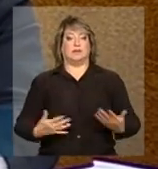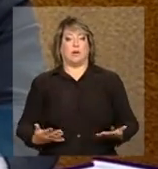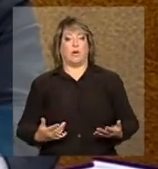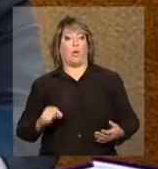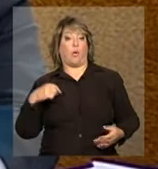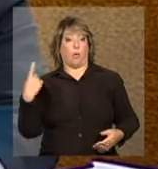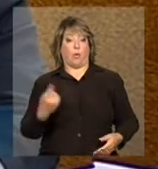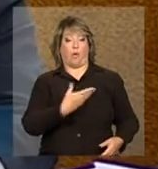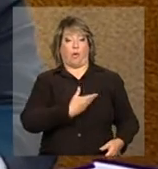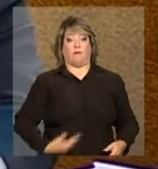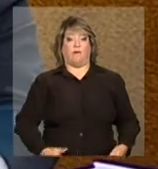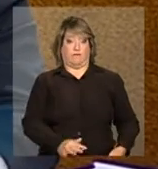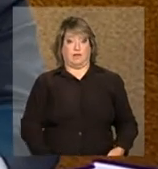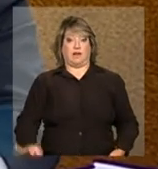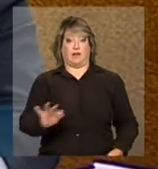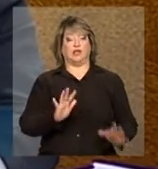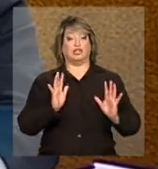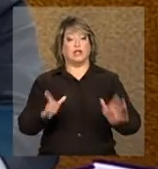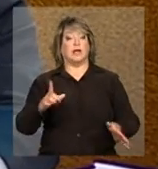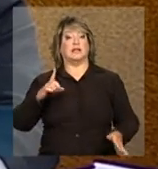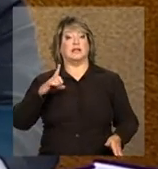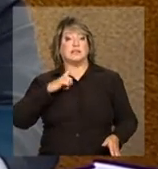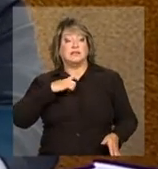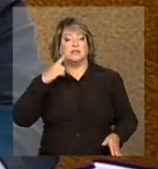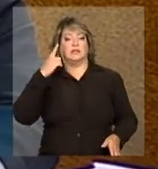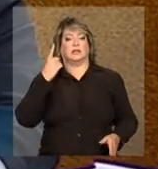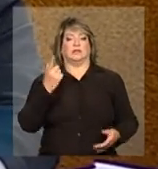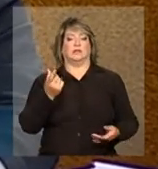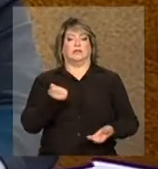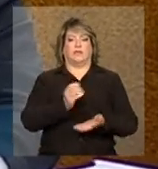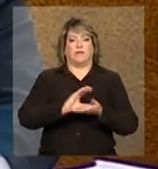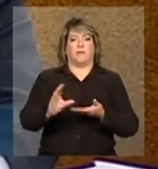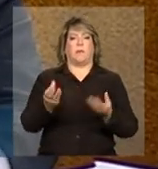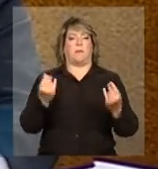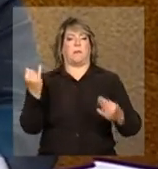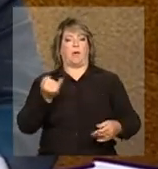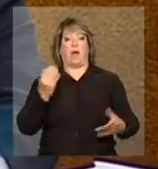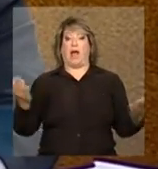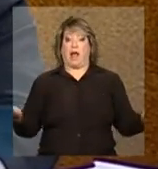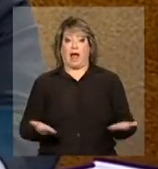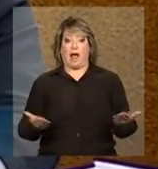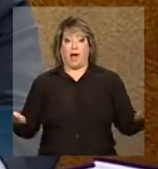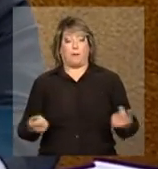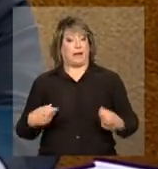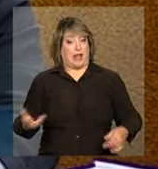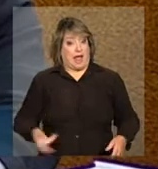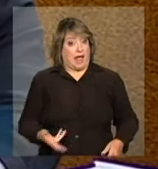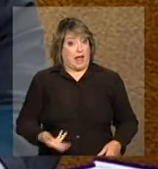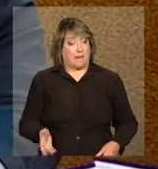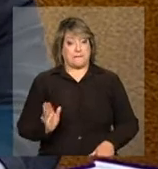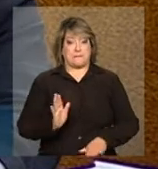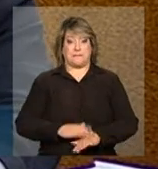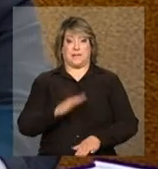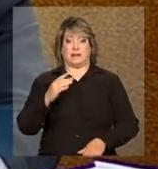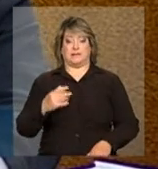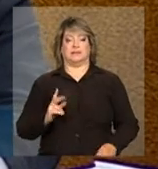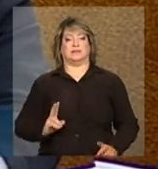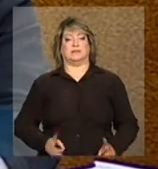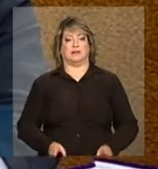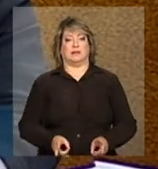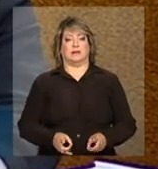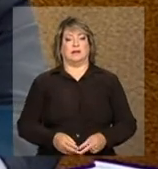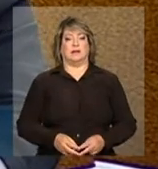qual o governo federal já tinha um conjunto de investimentos bastante importante e que agora tem que acelerar cada vez mais. Vocês sabem